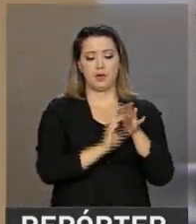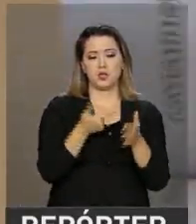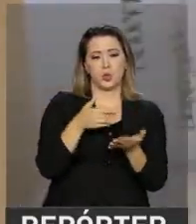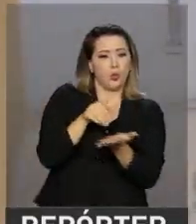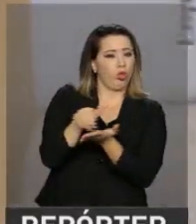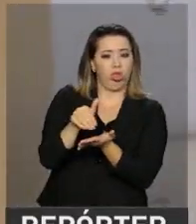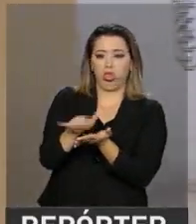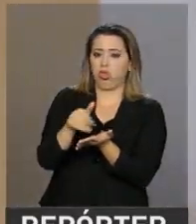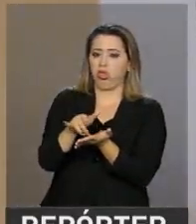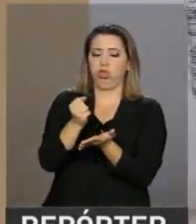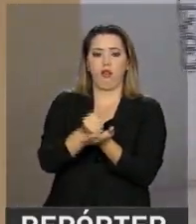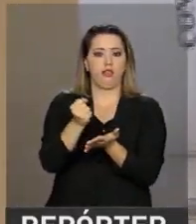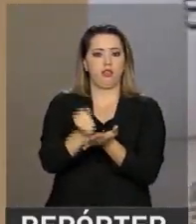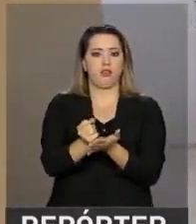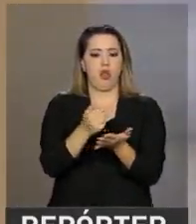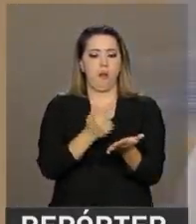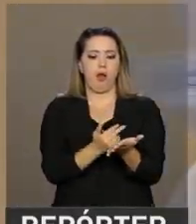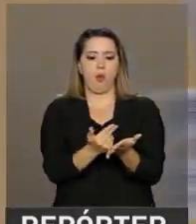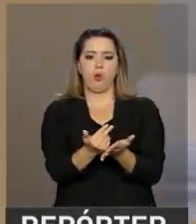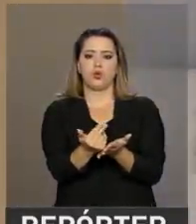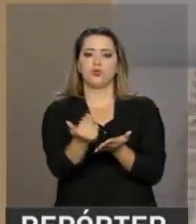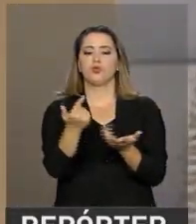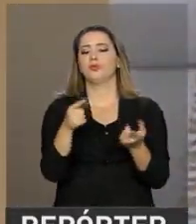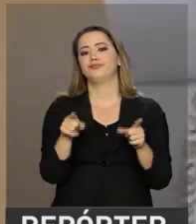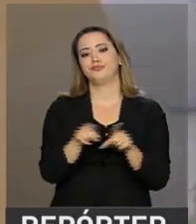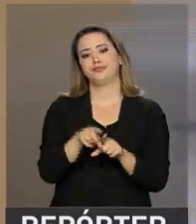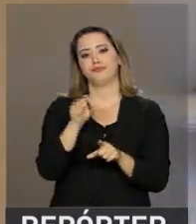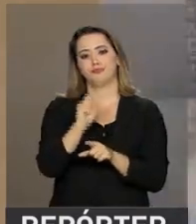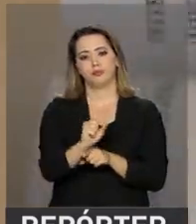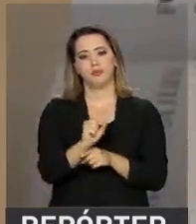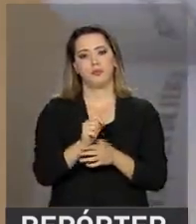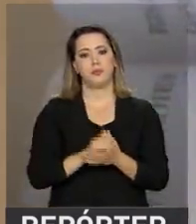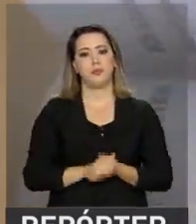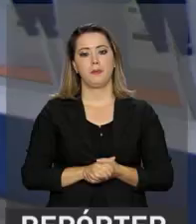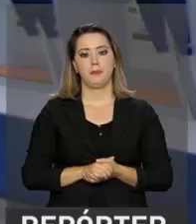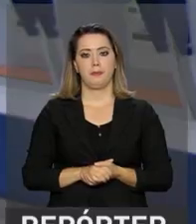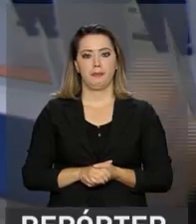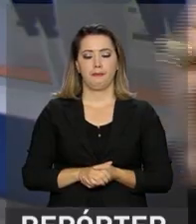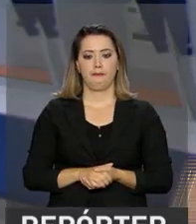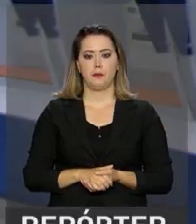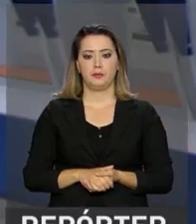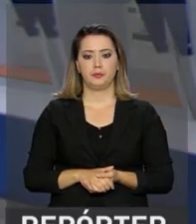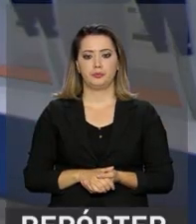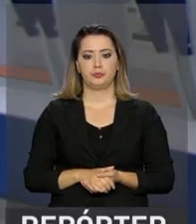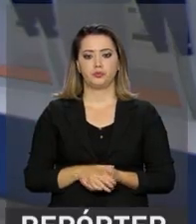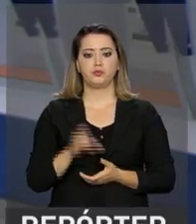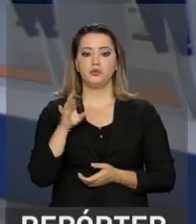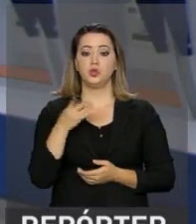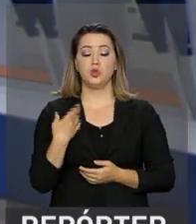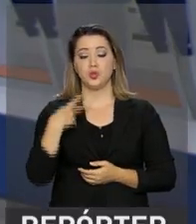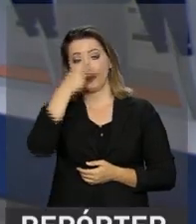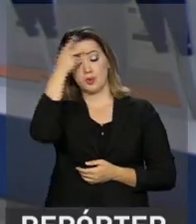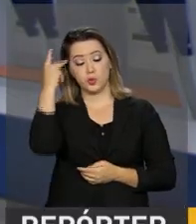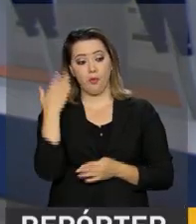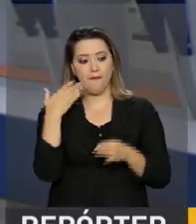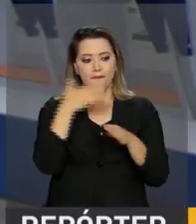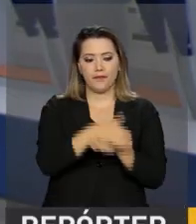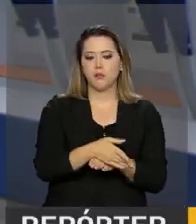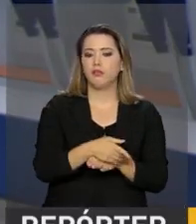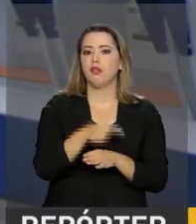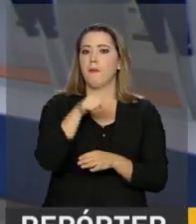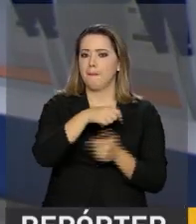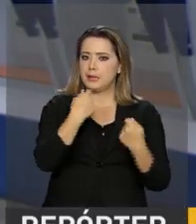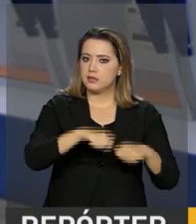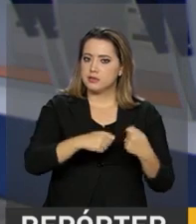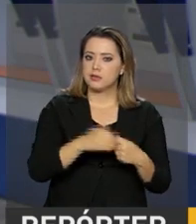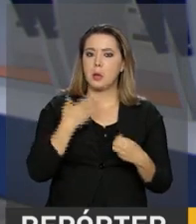de trabalho do empregado no caso de desligamento do serviço somente se ele comparecer até a caixa